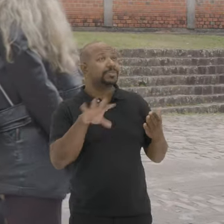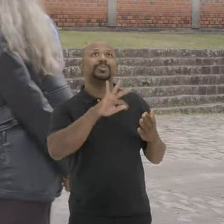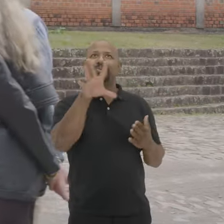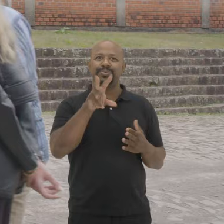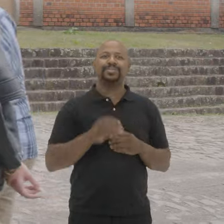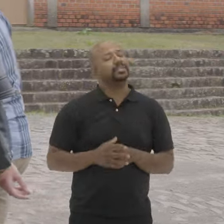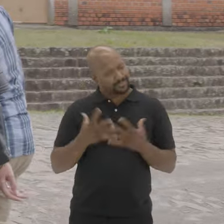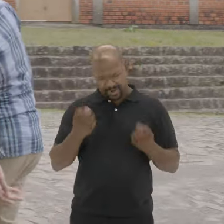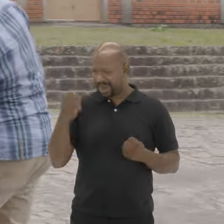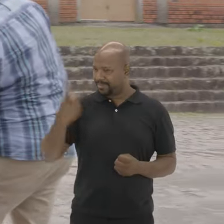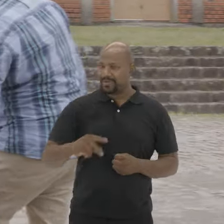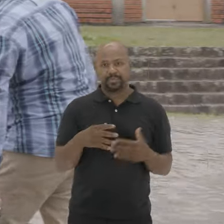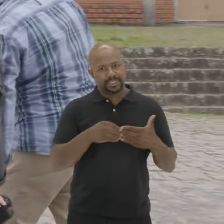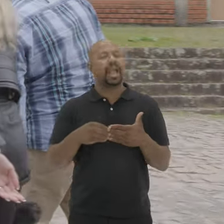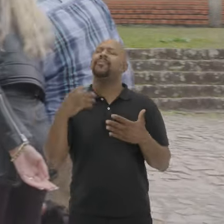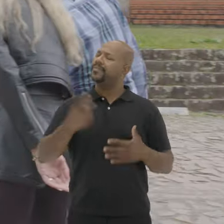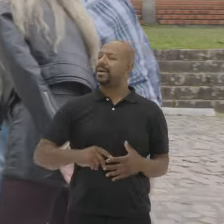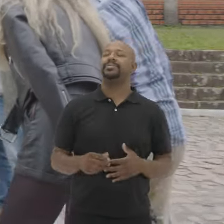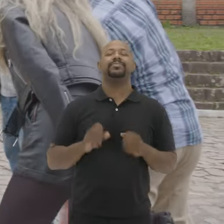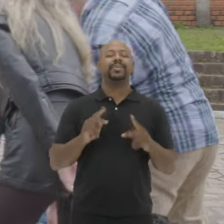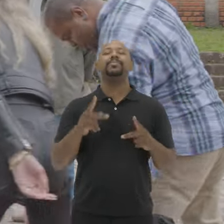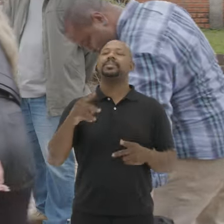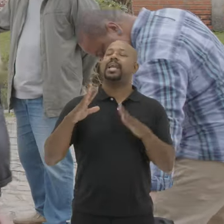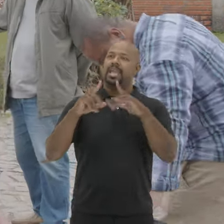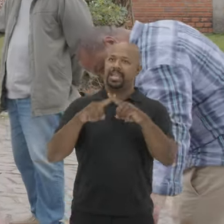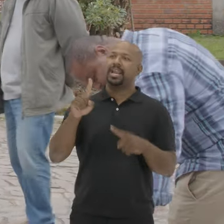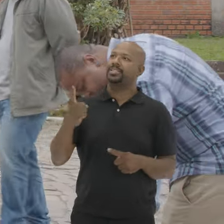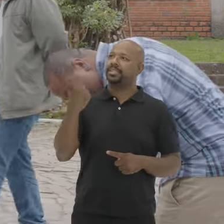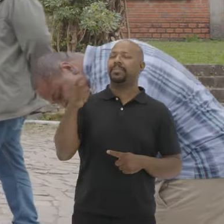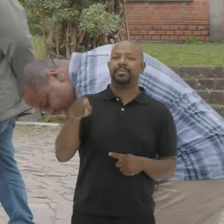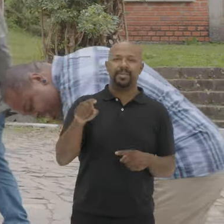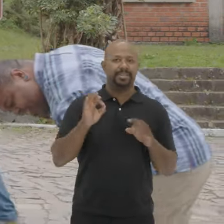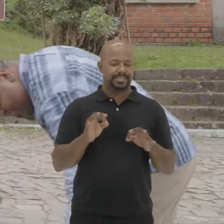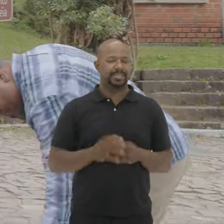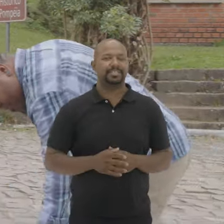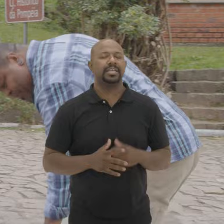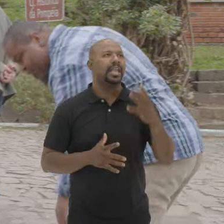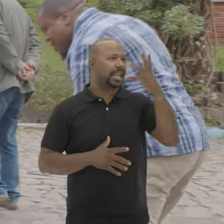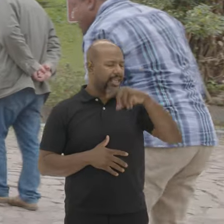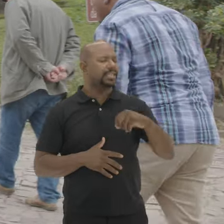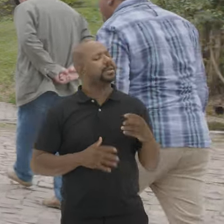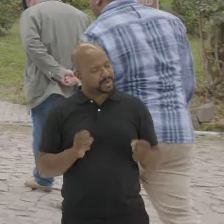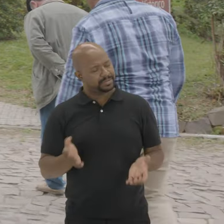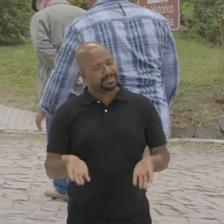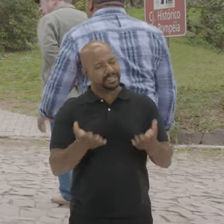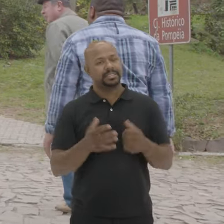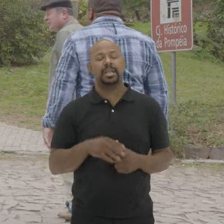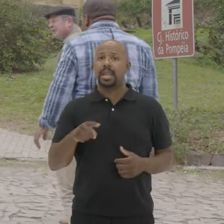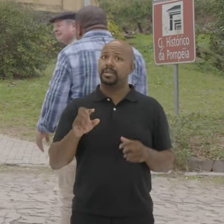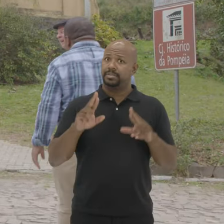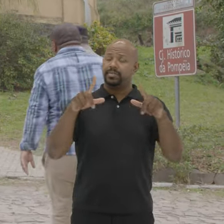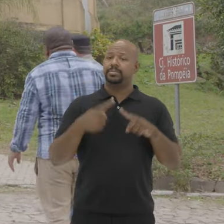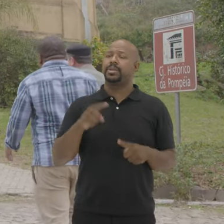tudo? Vamos. Quem sabe, vamos conhecer a igreja primeiro. Isso. Primeiramente. Nossa, que legal, hein? Que linda. Vamos passar. É